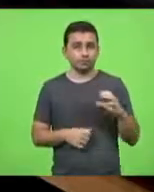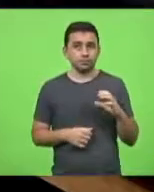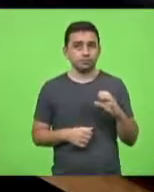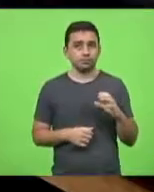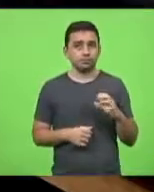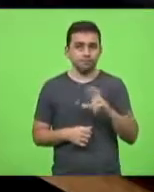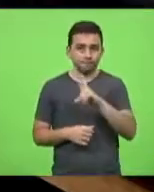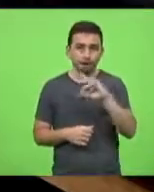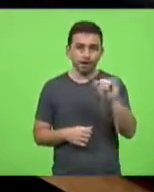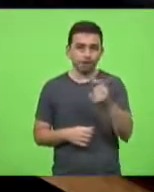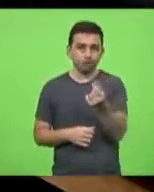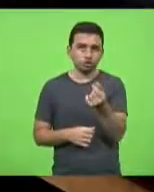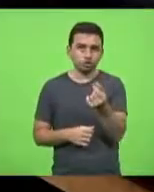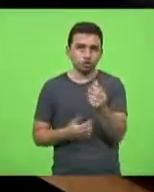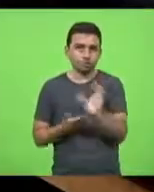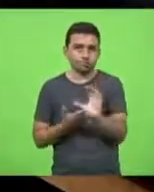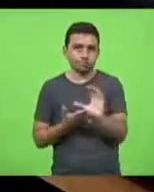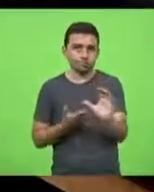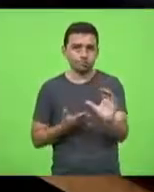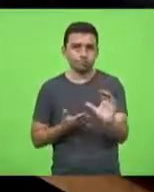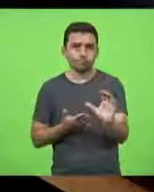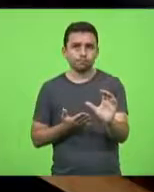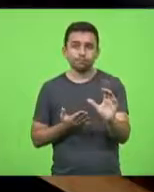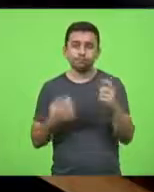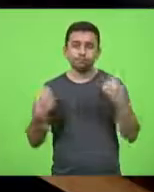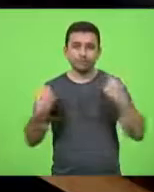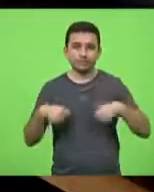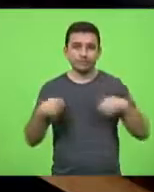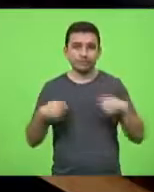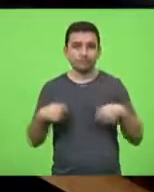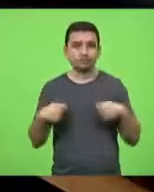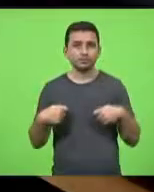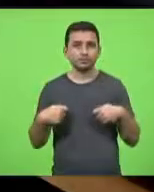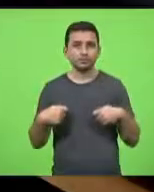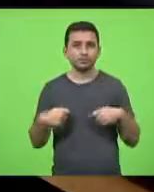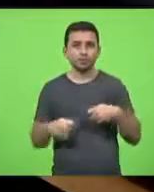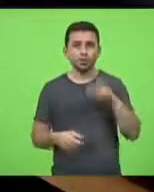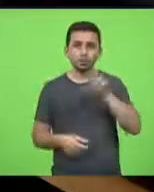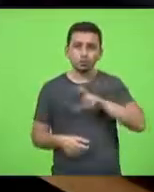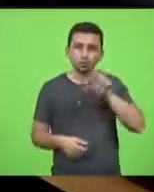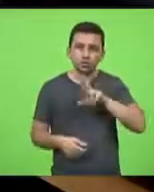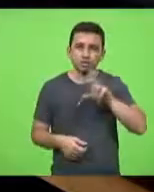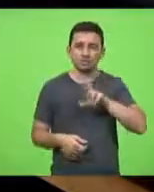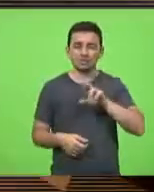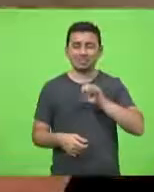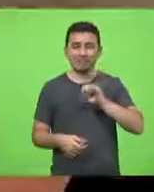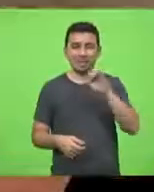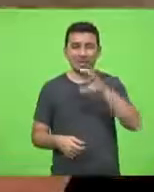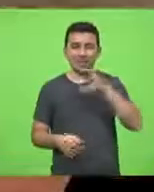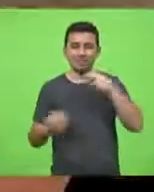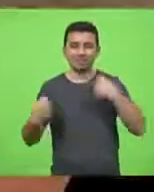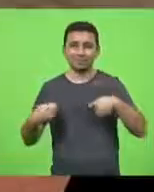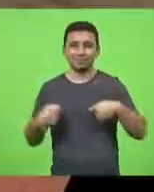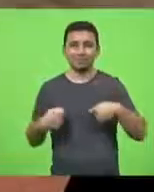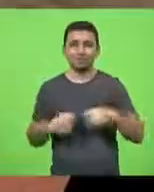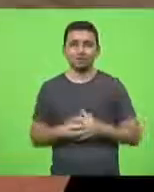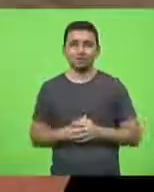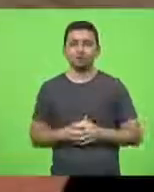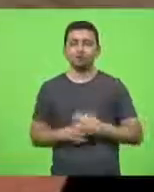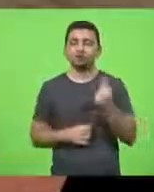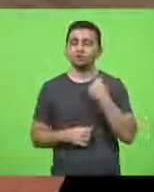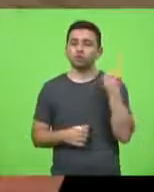colocar os recursos aonde for necessário, na urgência, na emergência, nós podemos